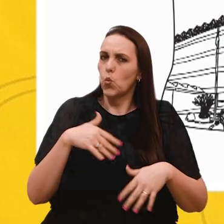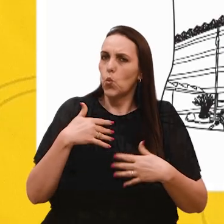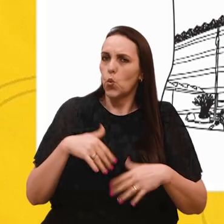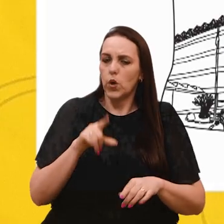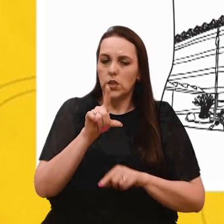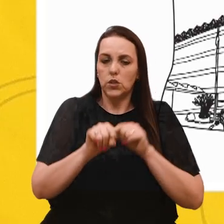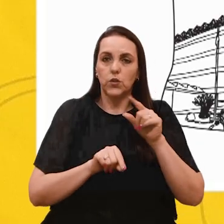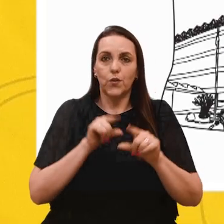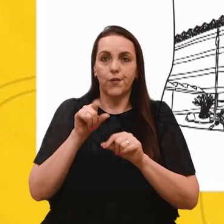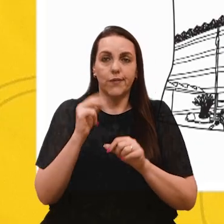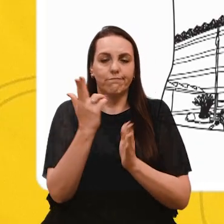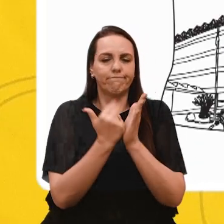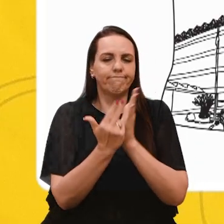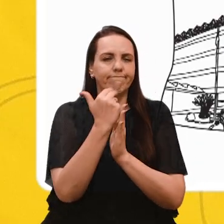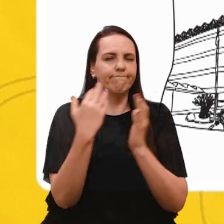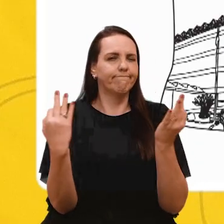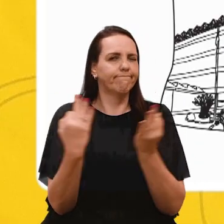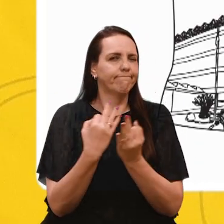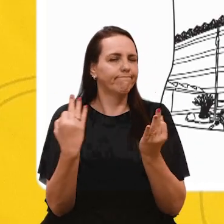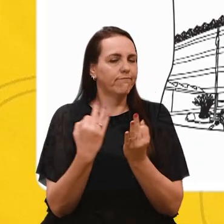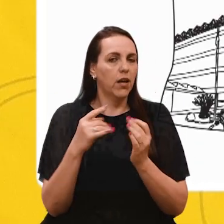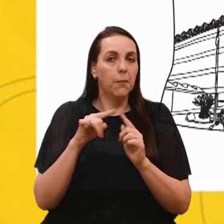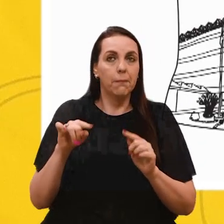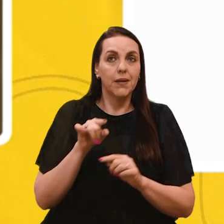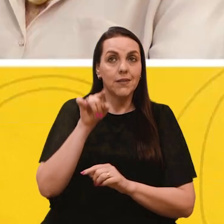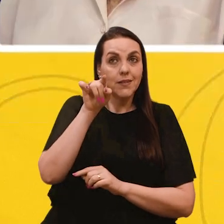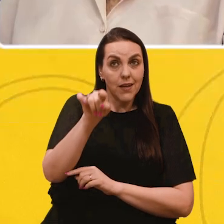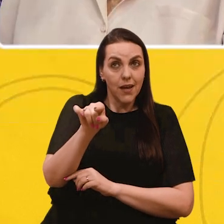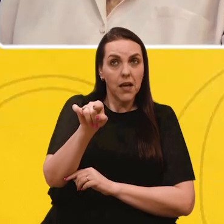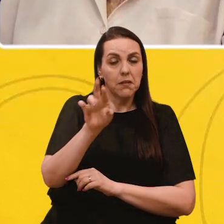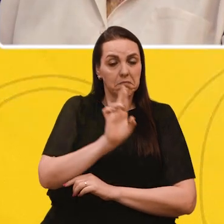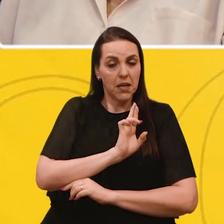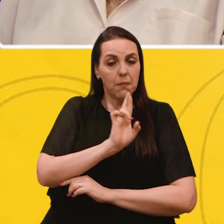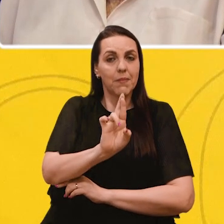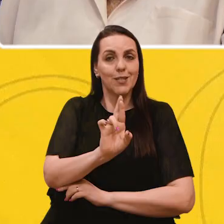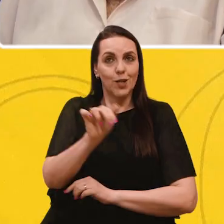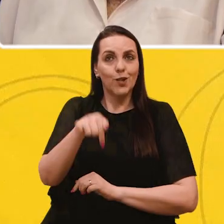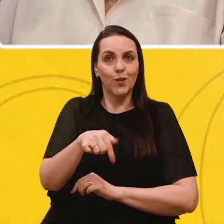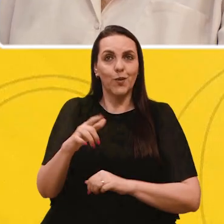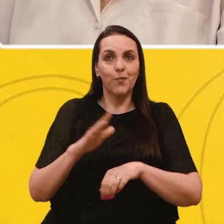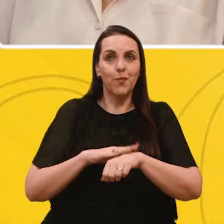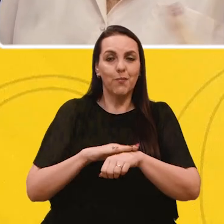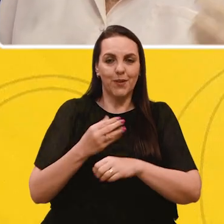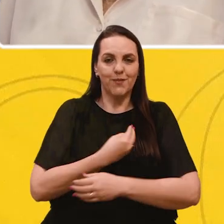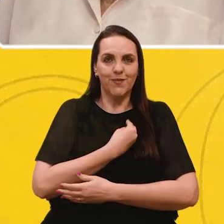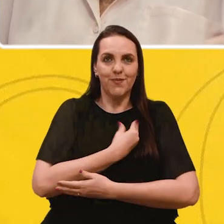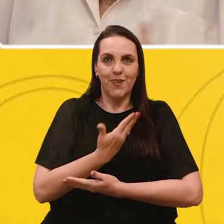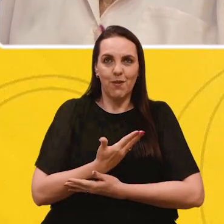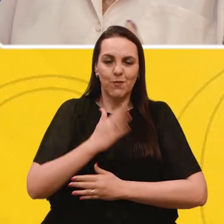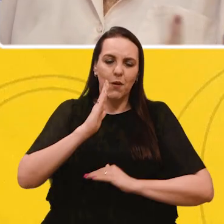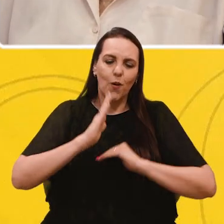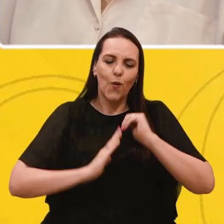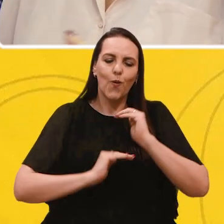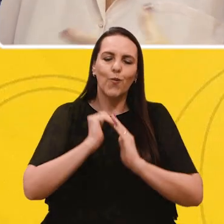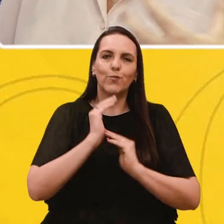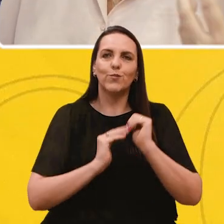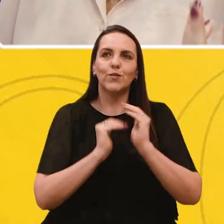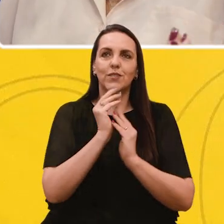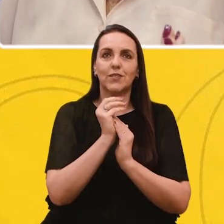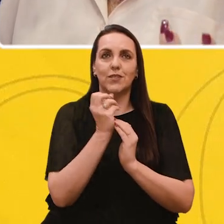desenhos ótimos, mas ele foi muito representativo nesse momento que a gente vive, né? A construção ou